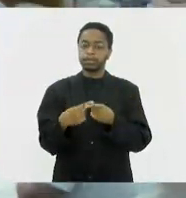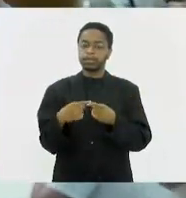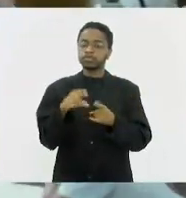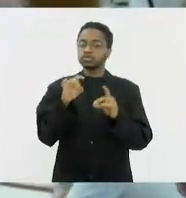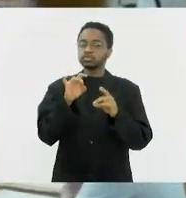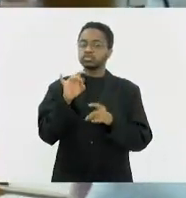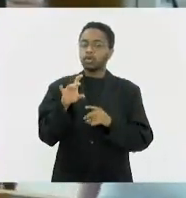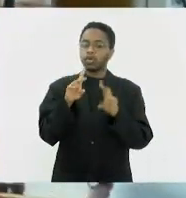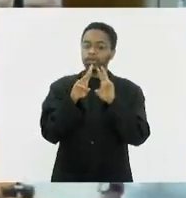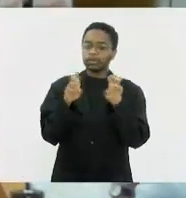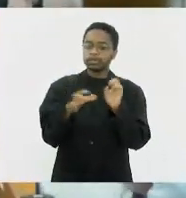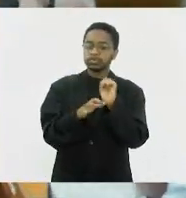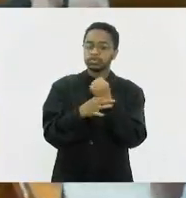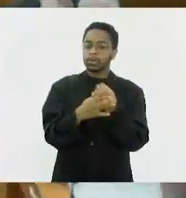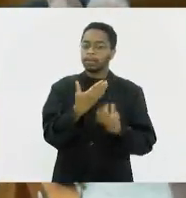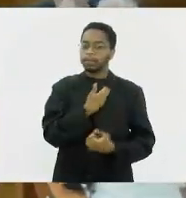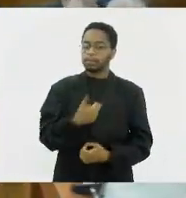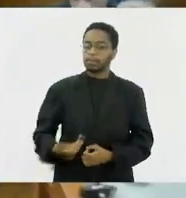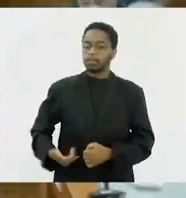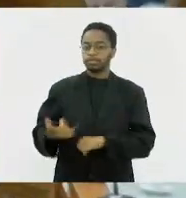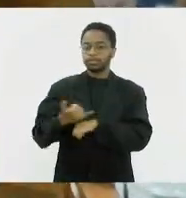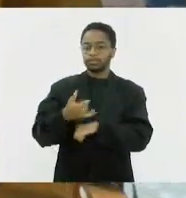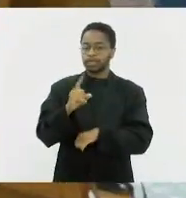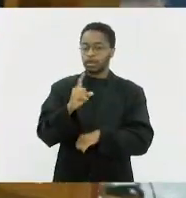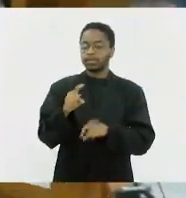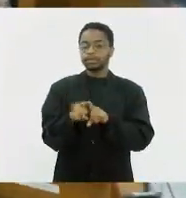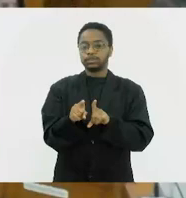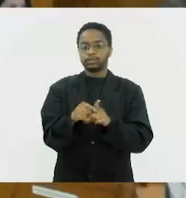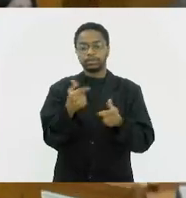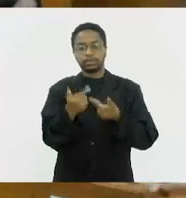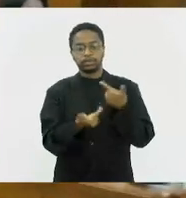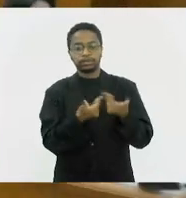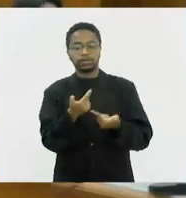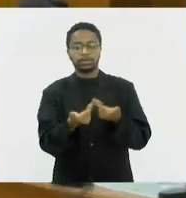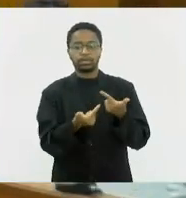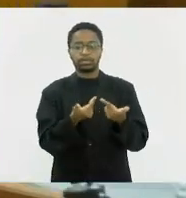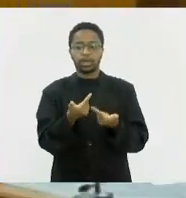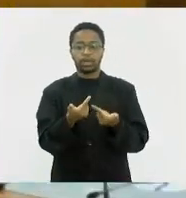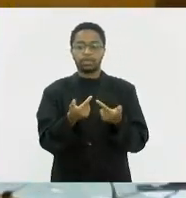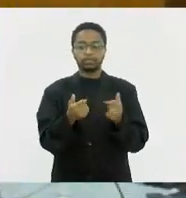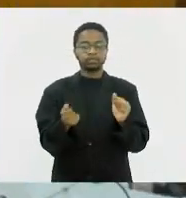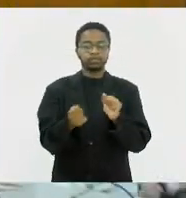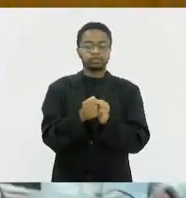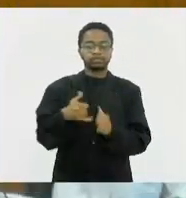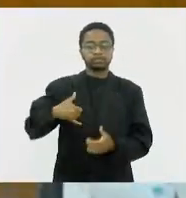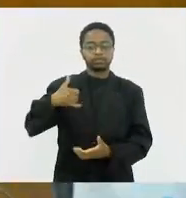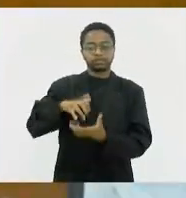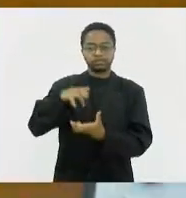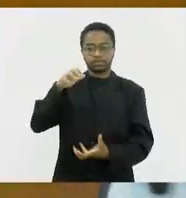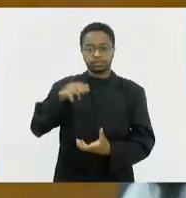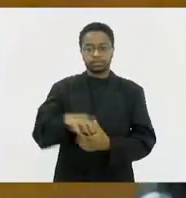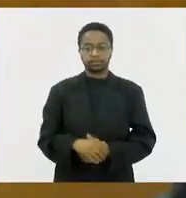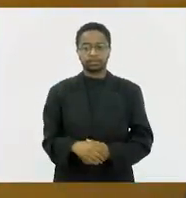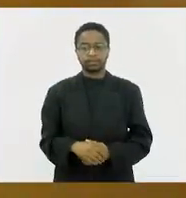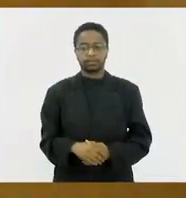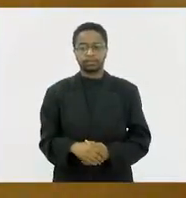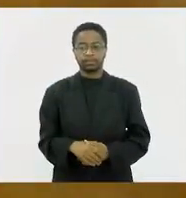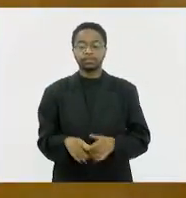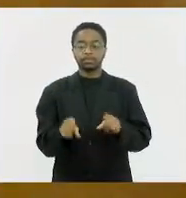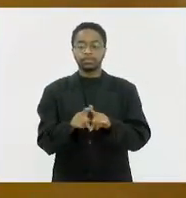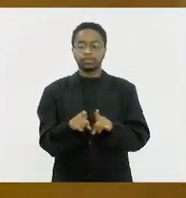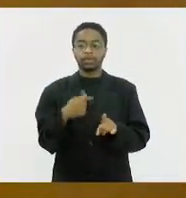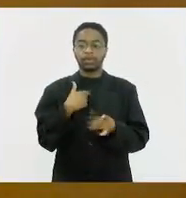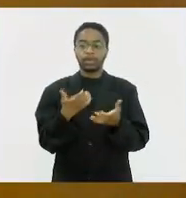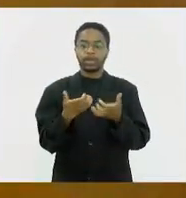segurança pública de Volta Redonda, mas também no trabalho com a melhor idade. Também quero cumprimentar meu amigo,